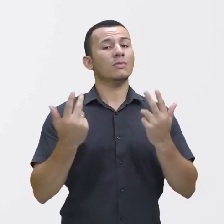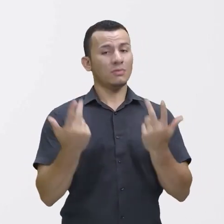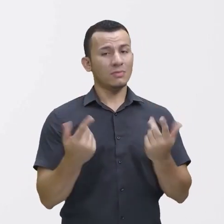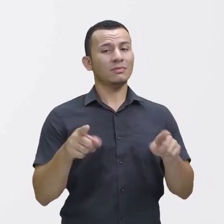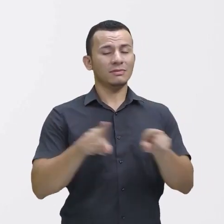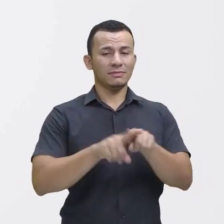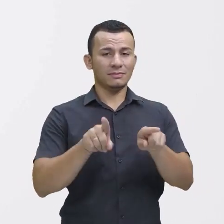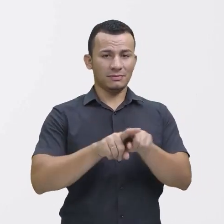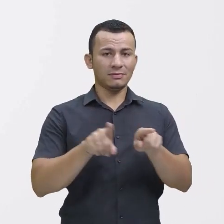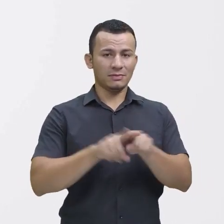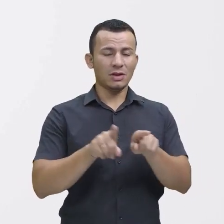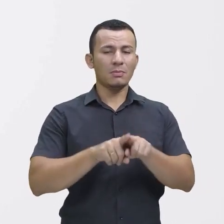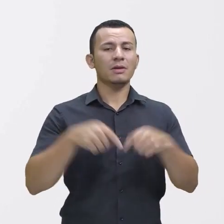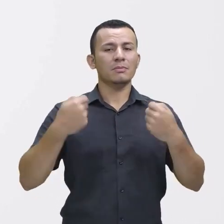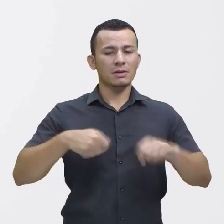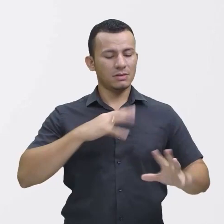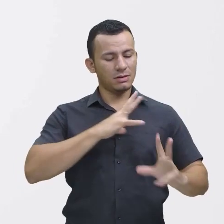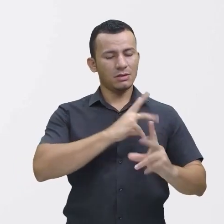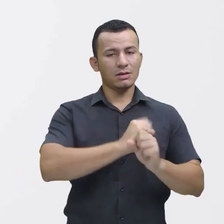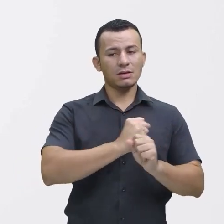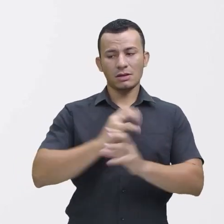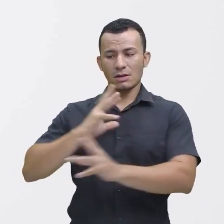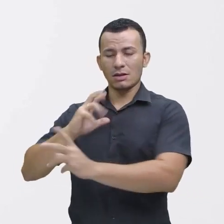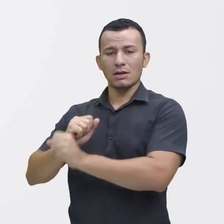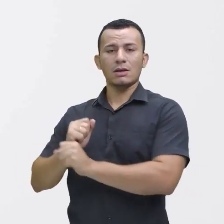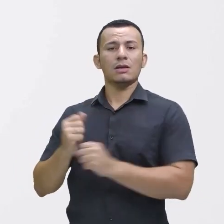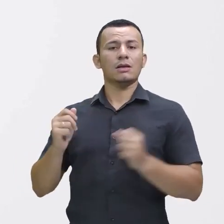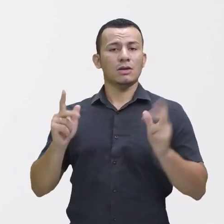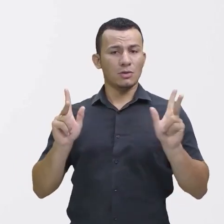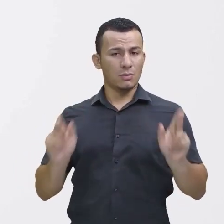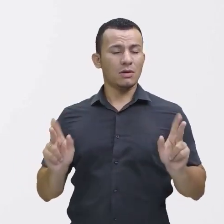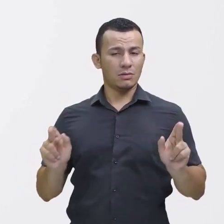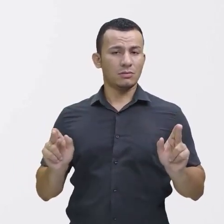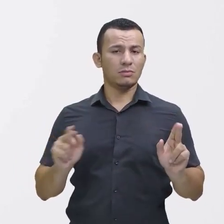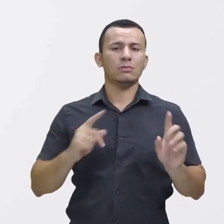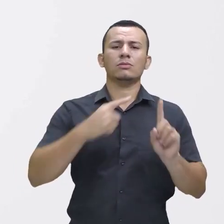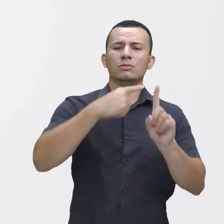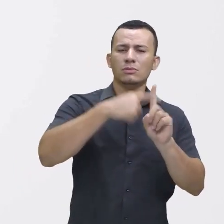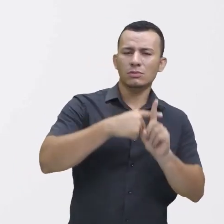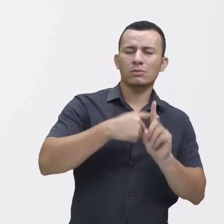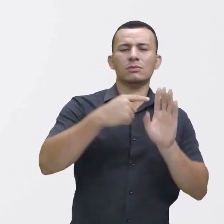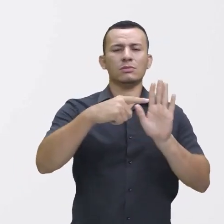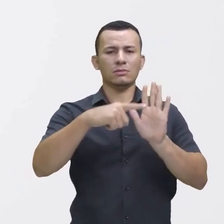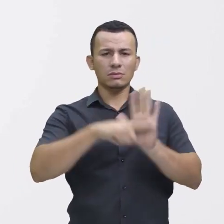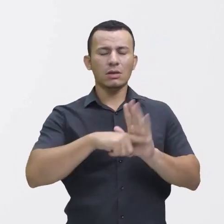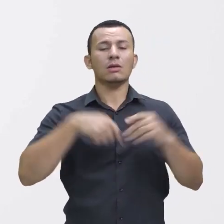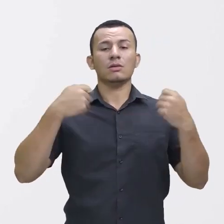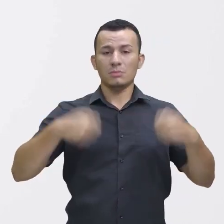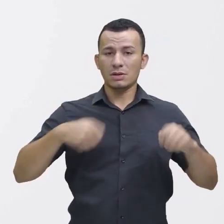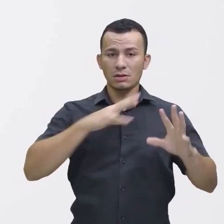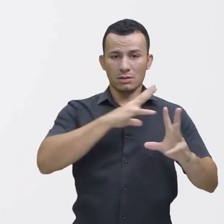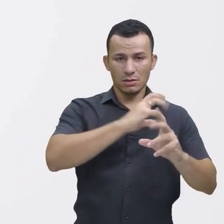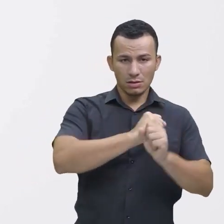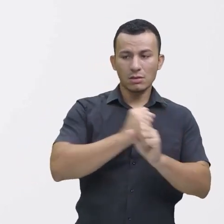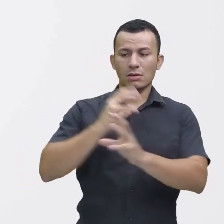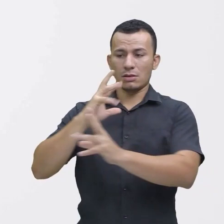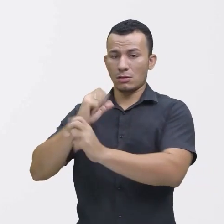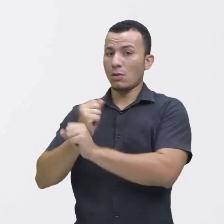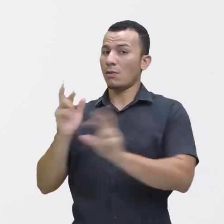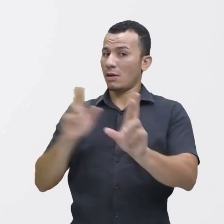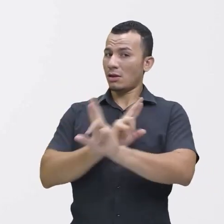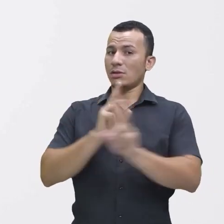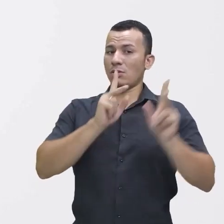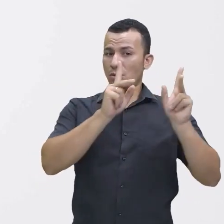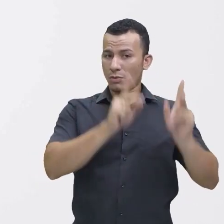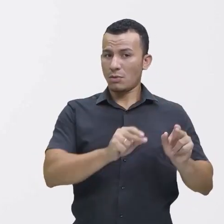O resultado tem que ser igual. Nem que seja na adição ou na subtração, mas resultados iguais para a relação de